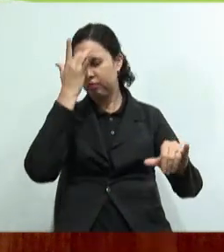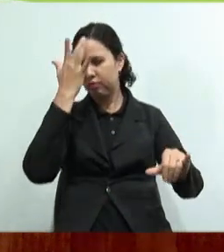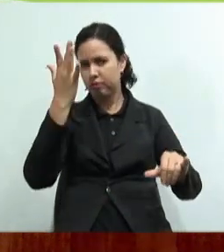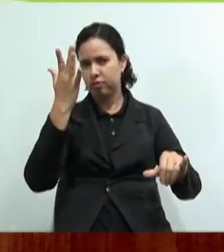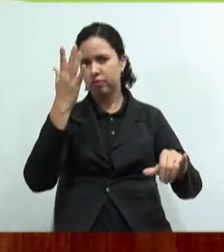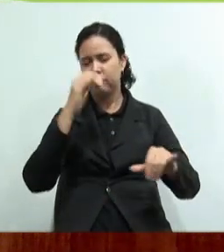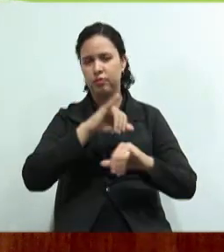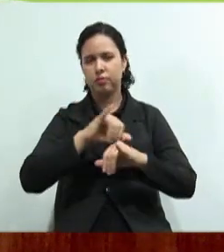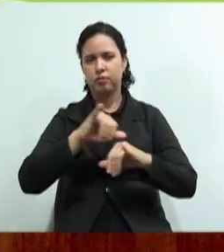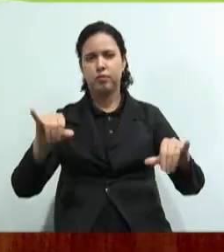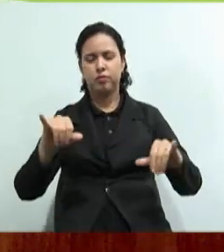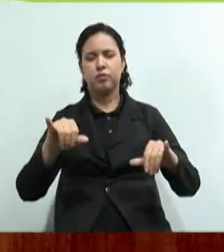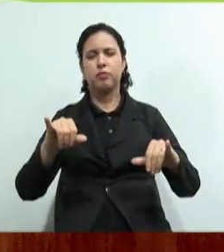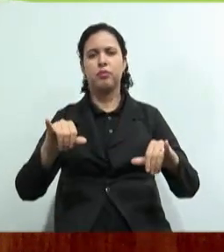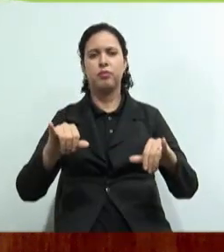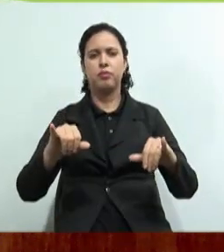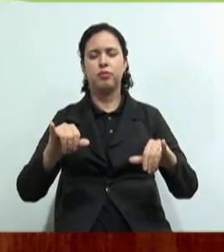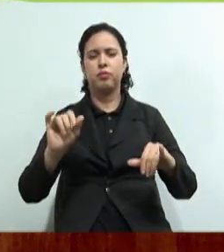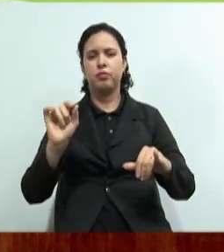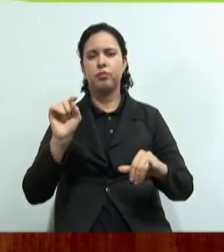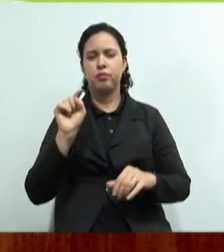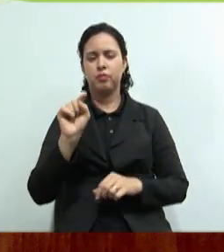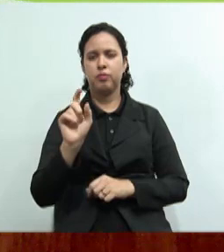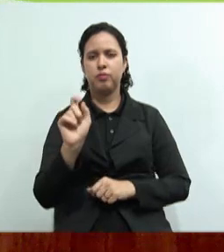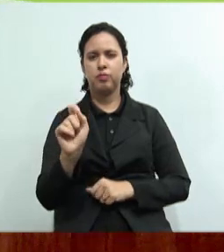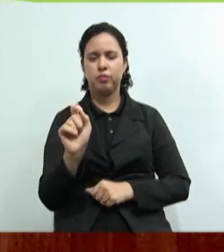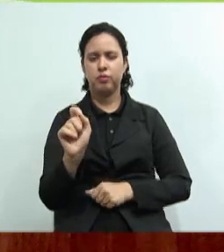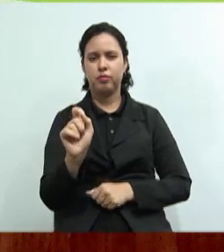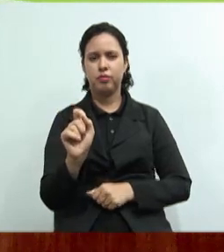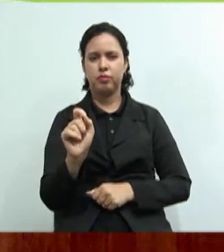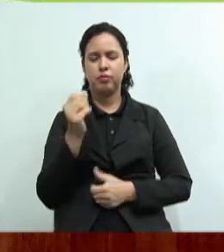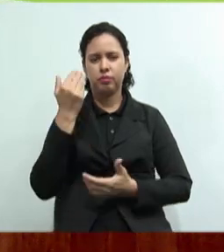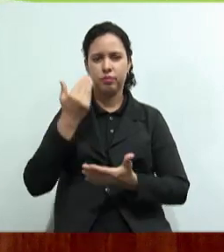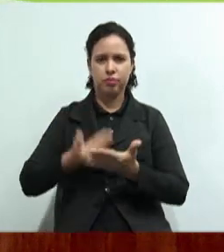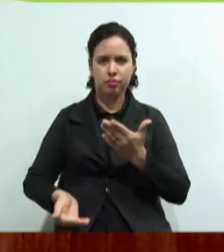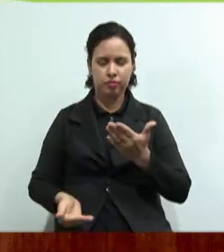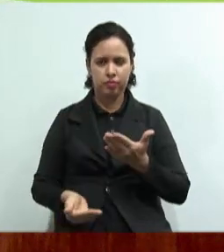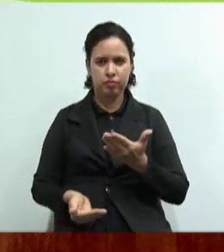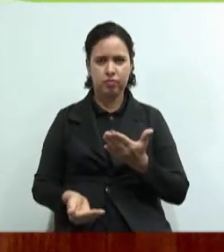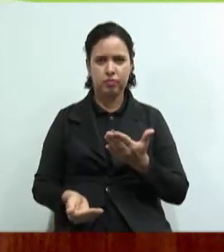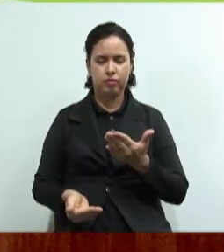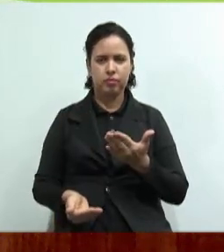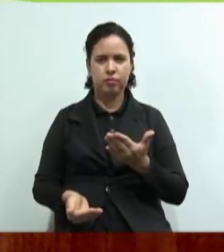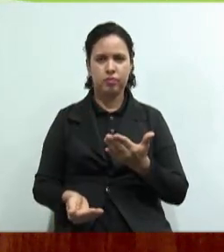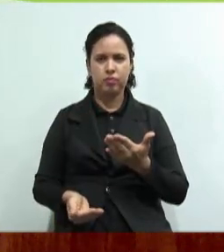dessas informações, para você prejudicar